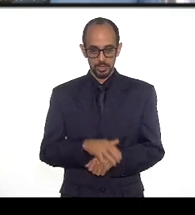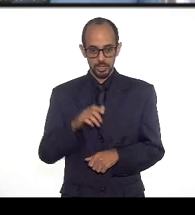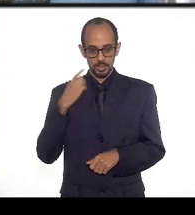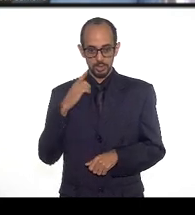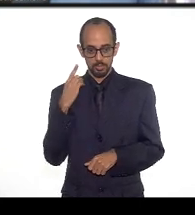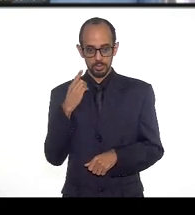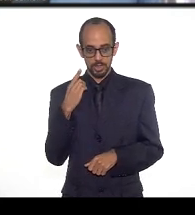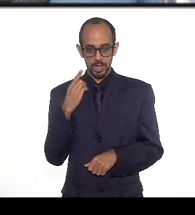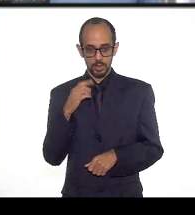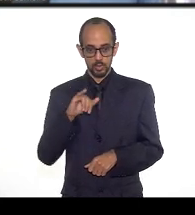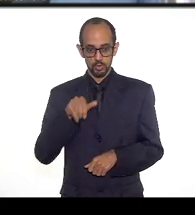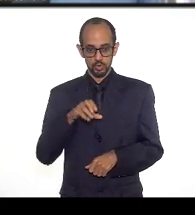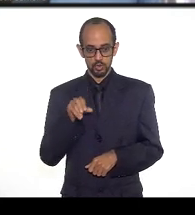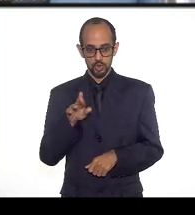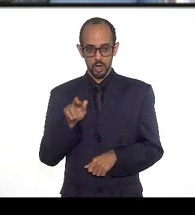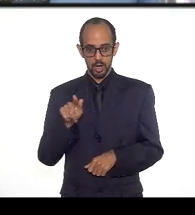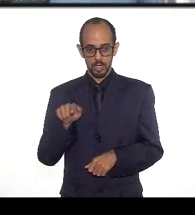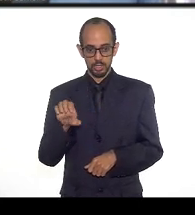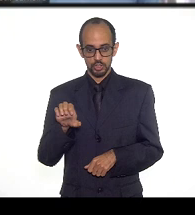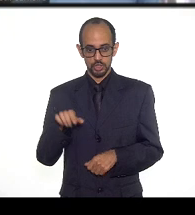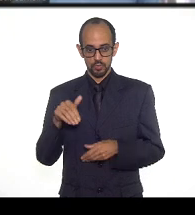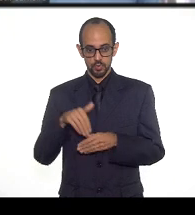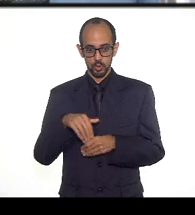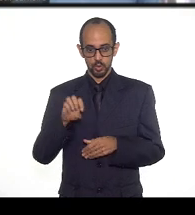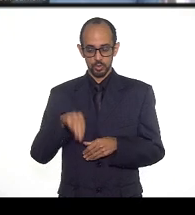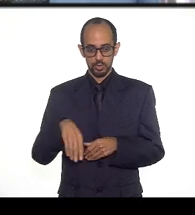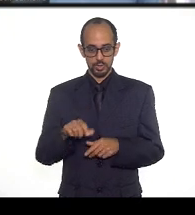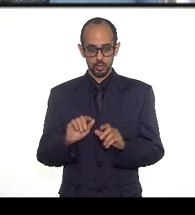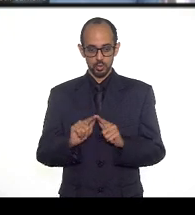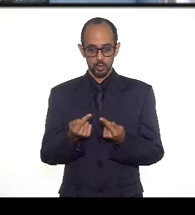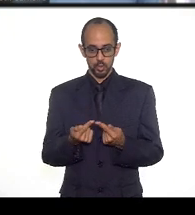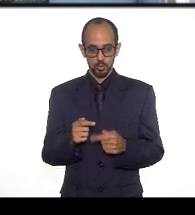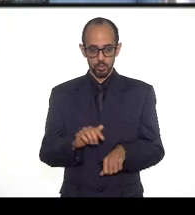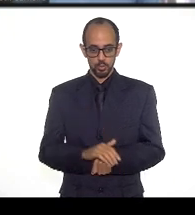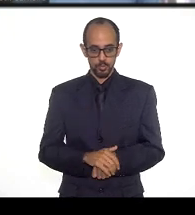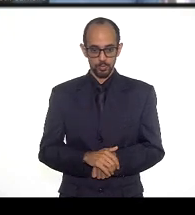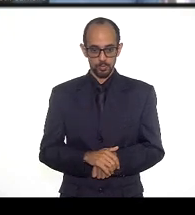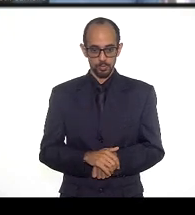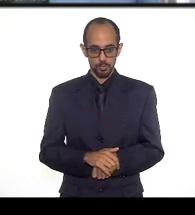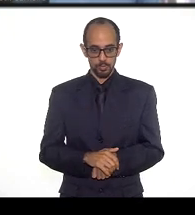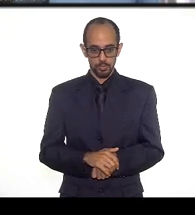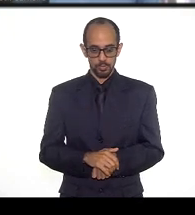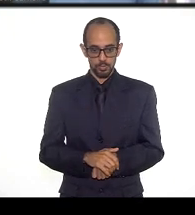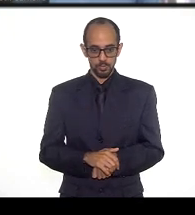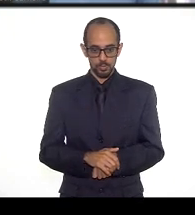Deputado Jorge Felipe Neto votou sim no grupo.